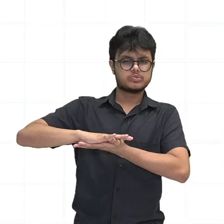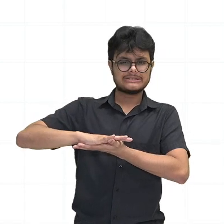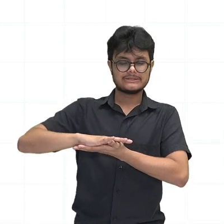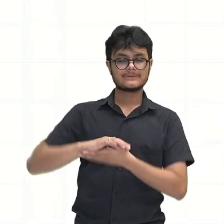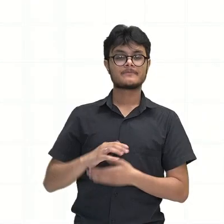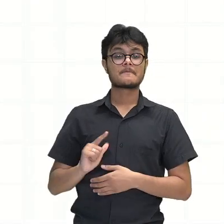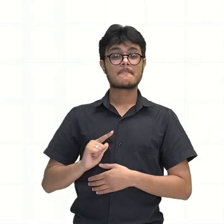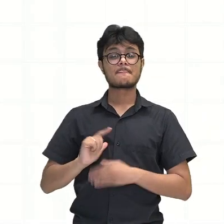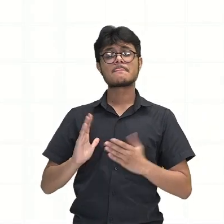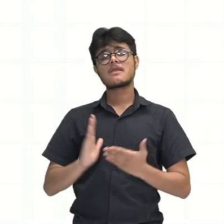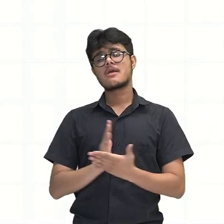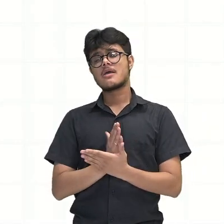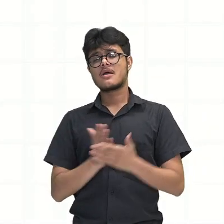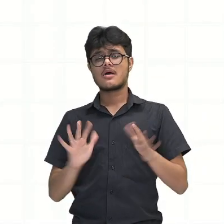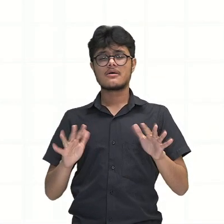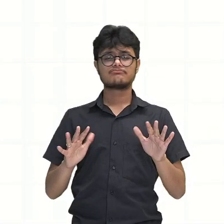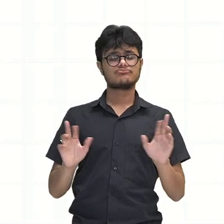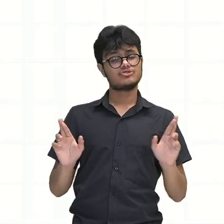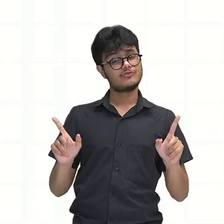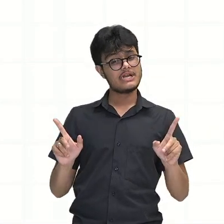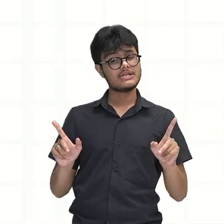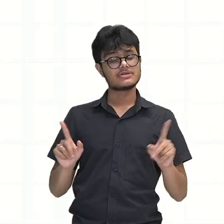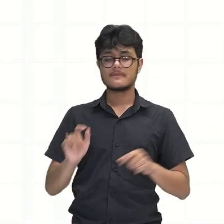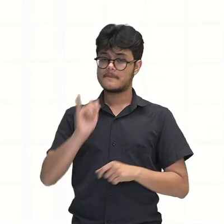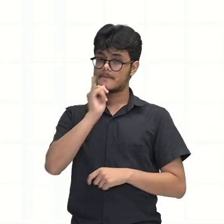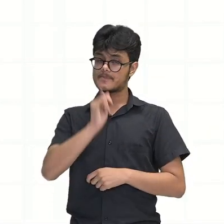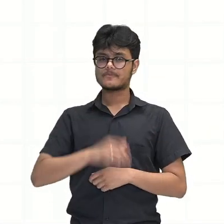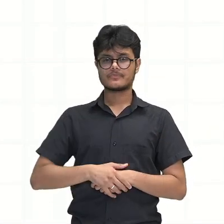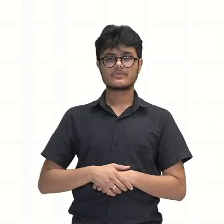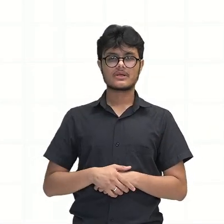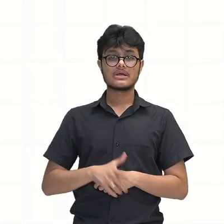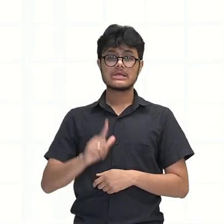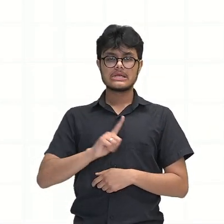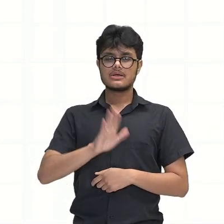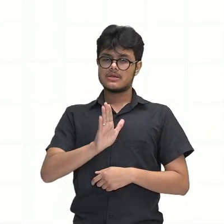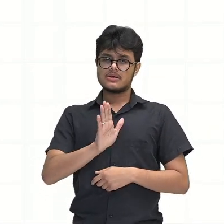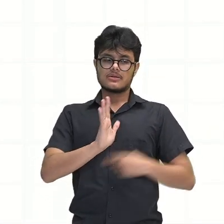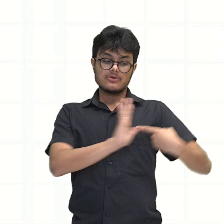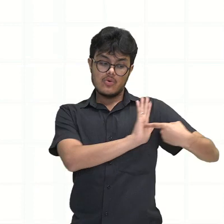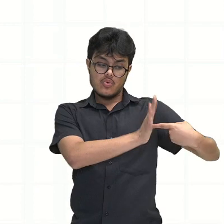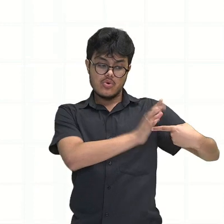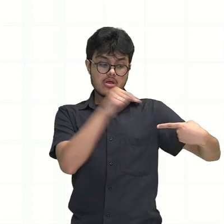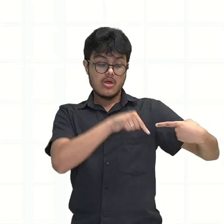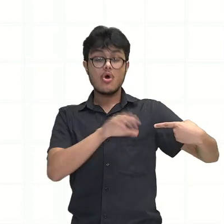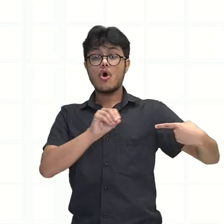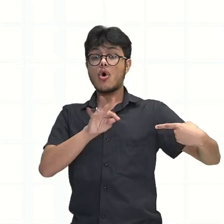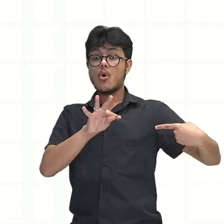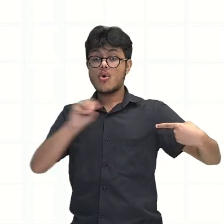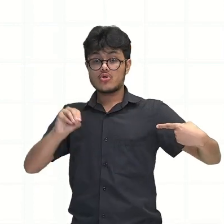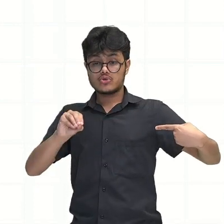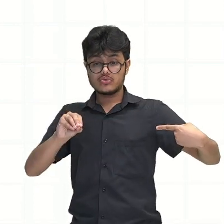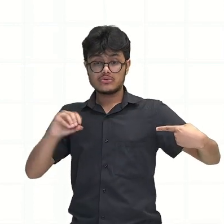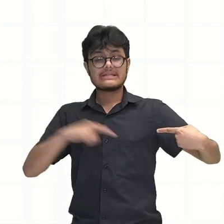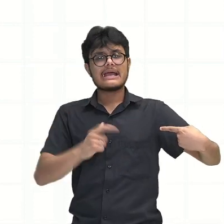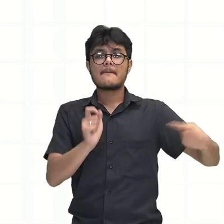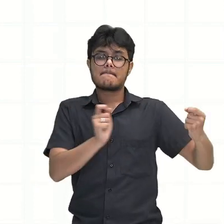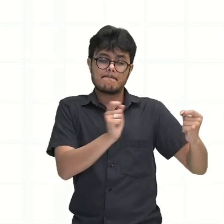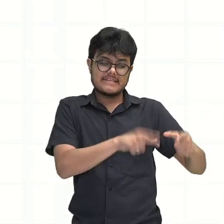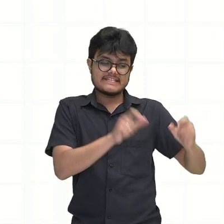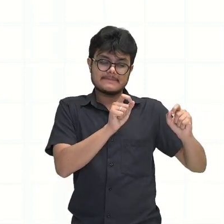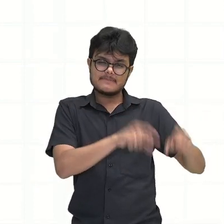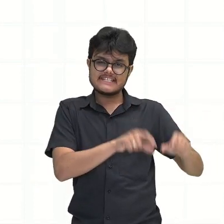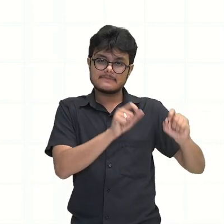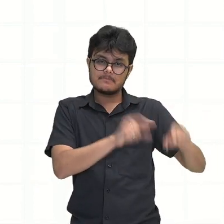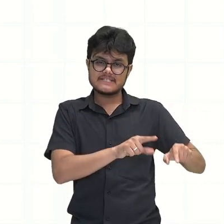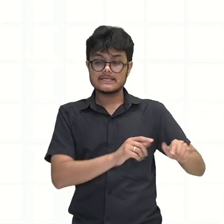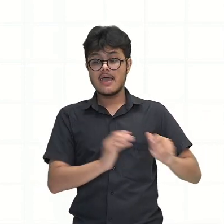tem a principal diferença, né? O nosso motor do ciclo Otto é ignição por faísca